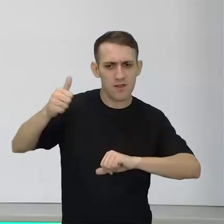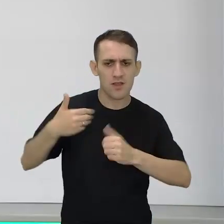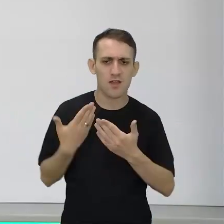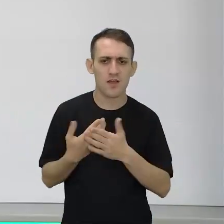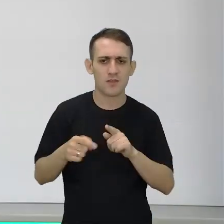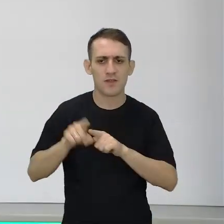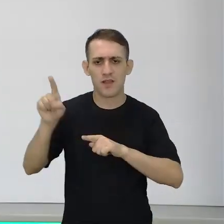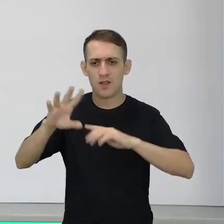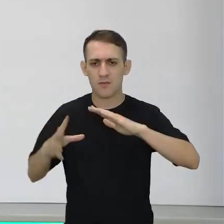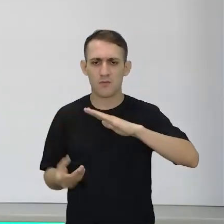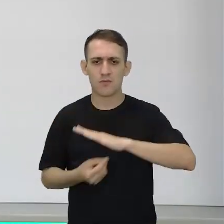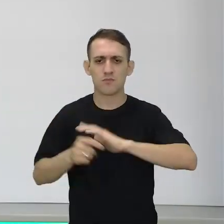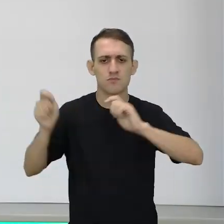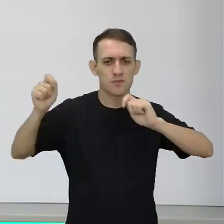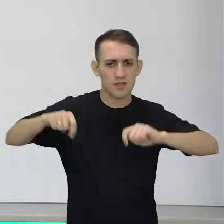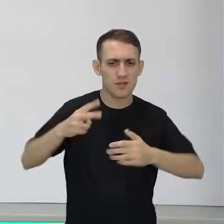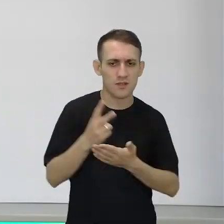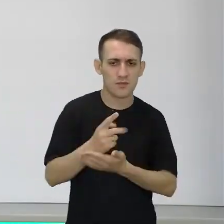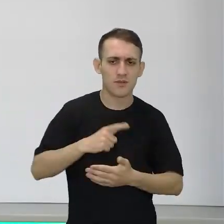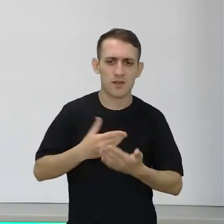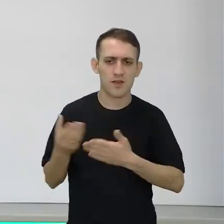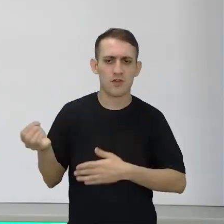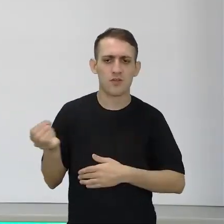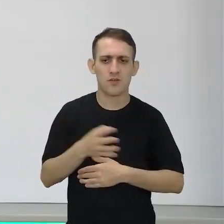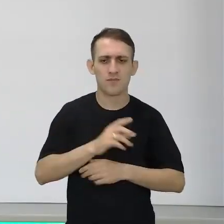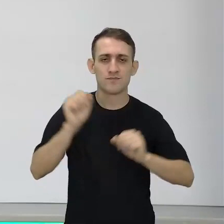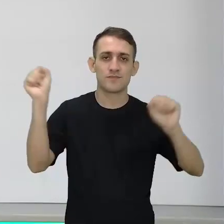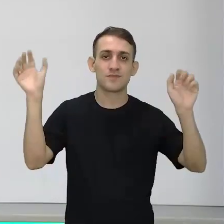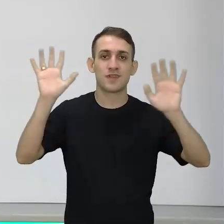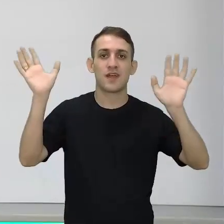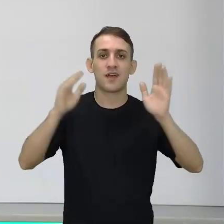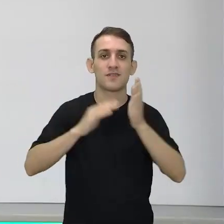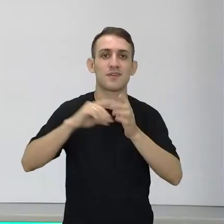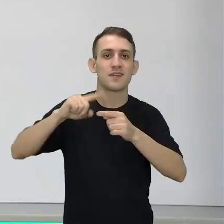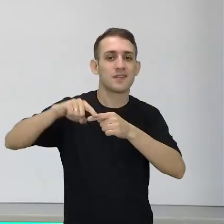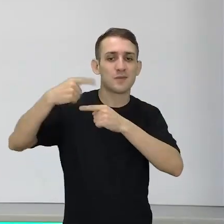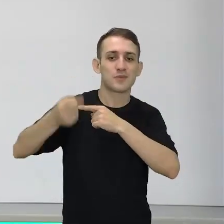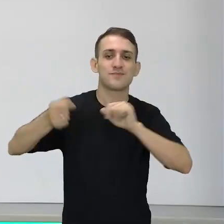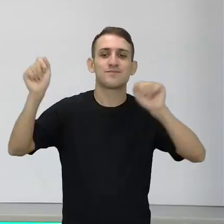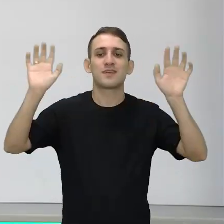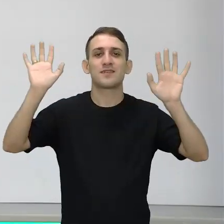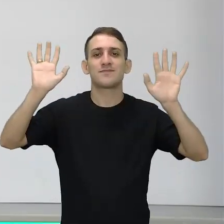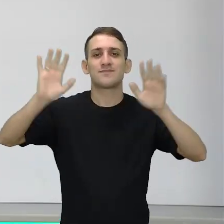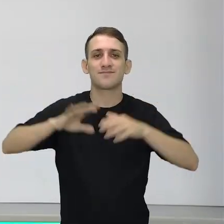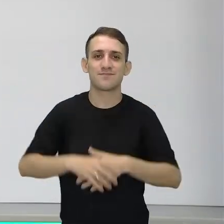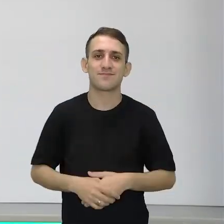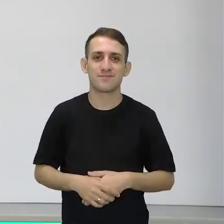repositório. Sempre tem uma aula nova para você. Tchau, tchau, galera. Até as próximas aulas.